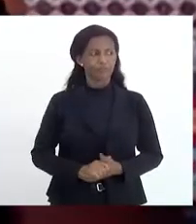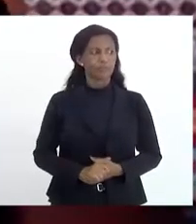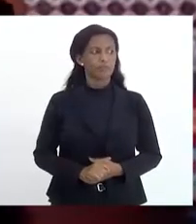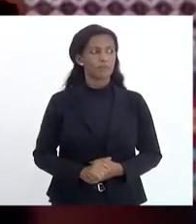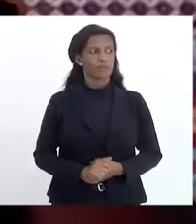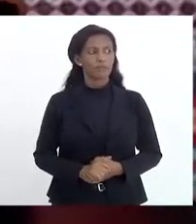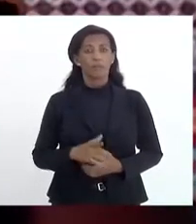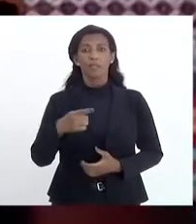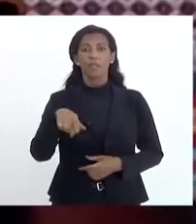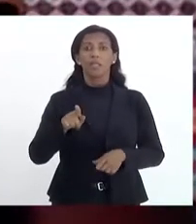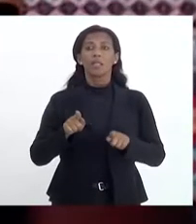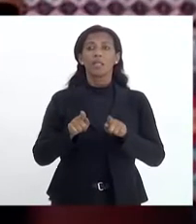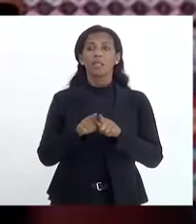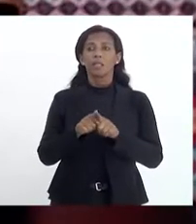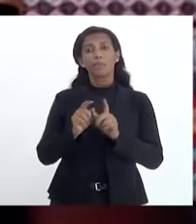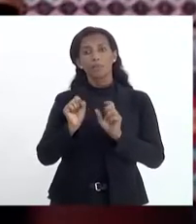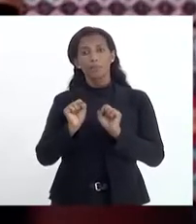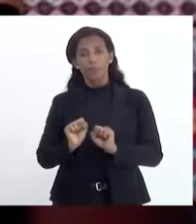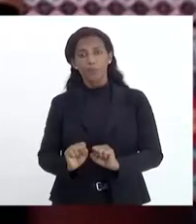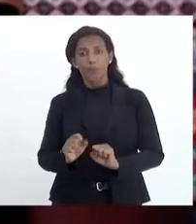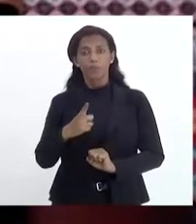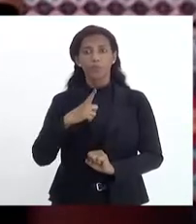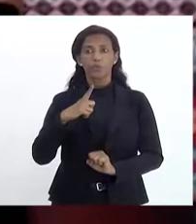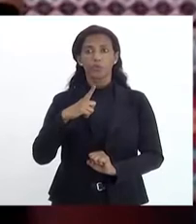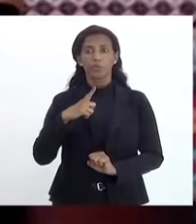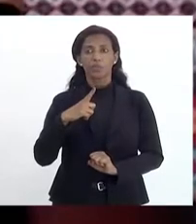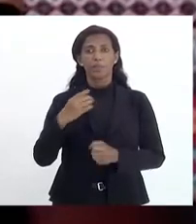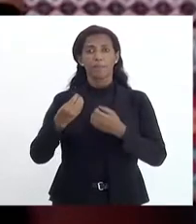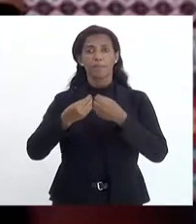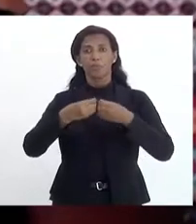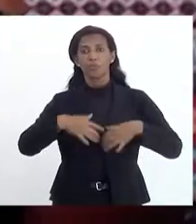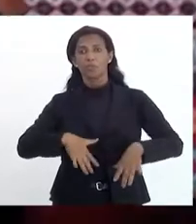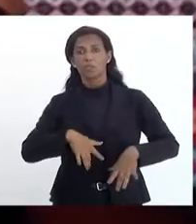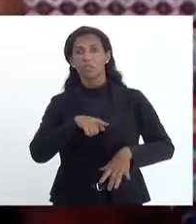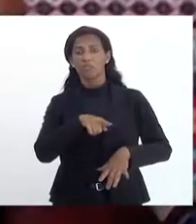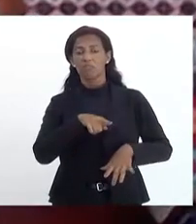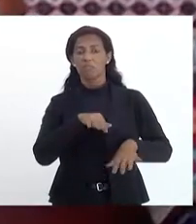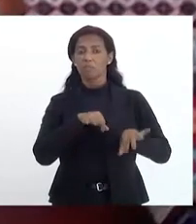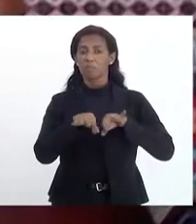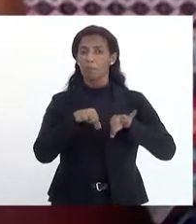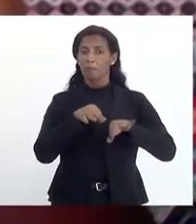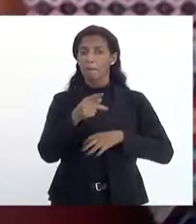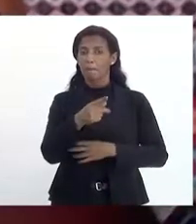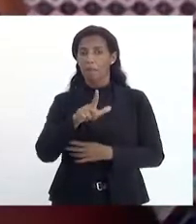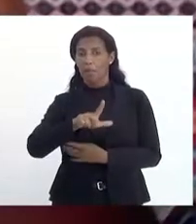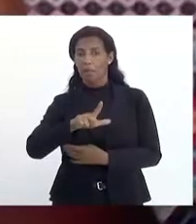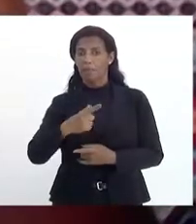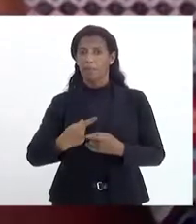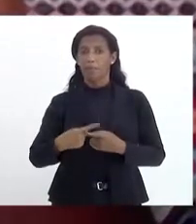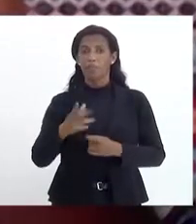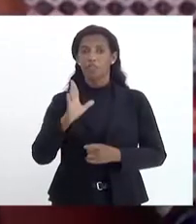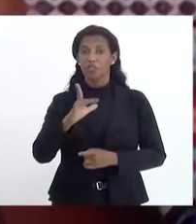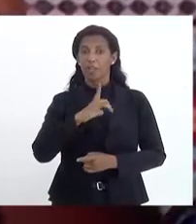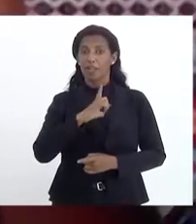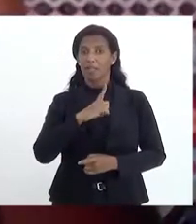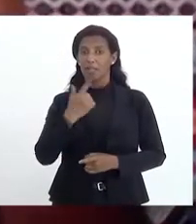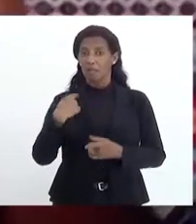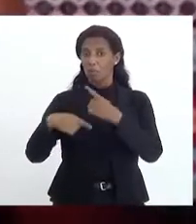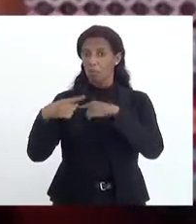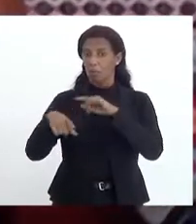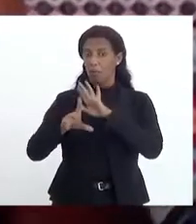que inclusive poderia haver a prejudicabilidade desse projeto, porque já existe uma